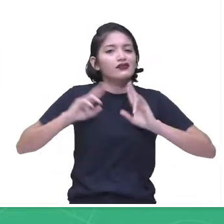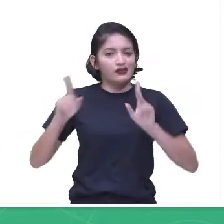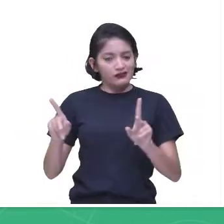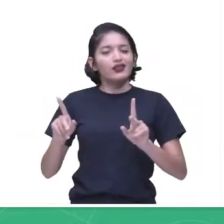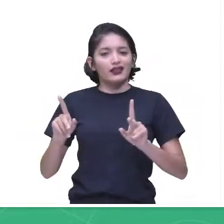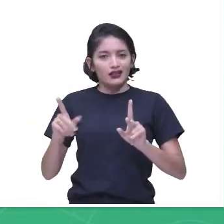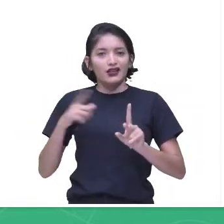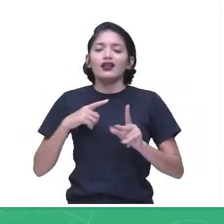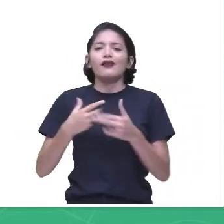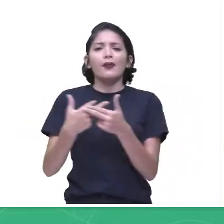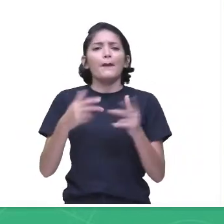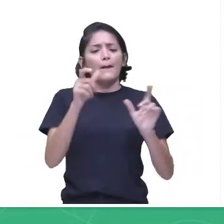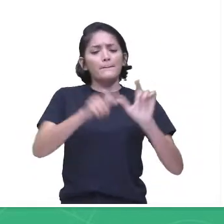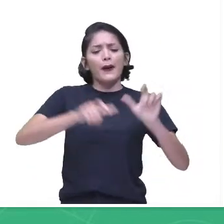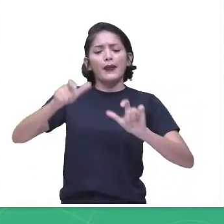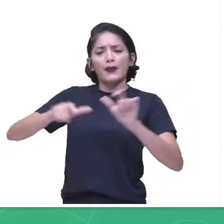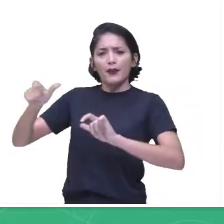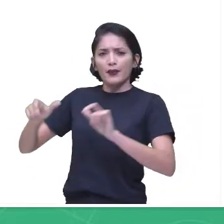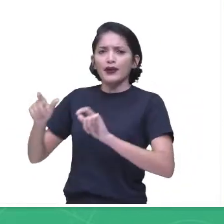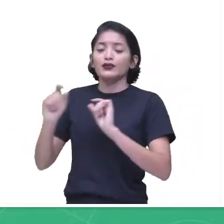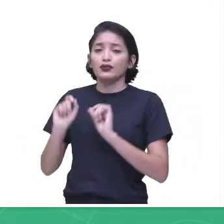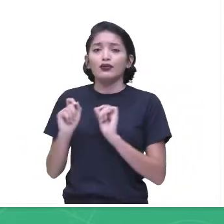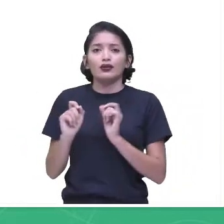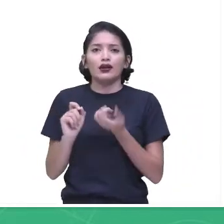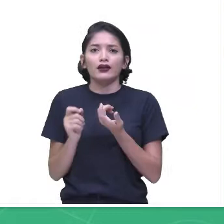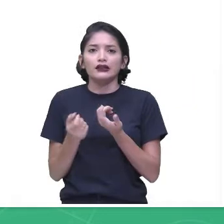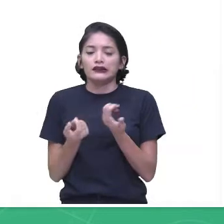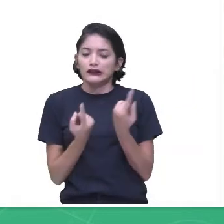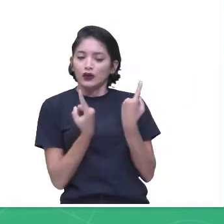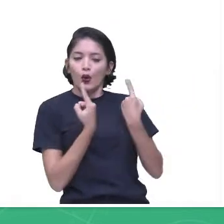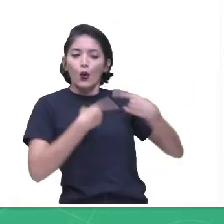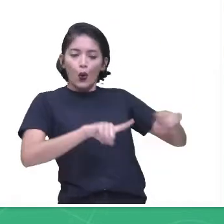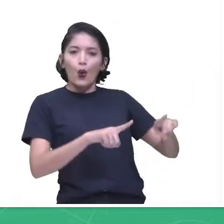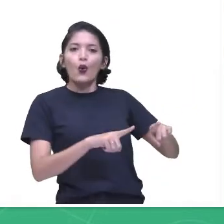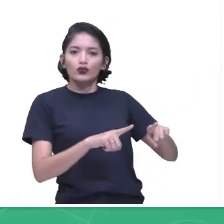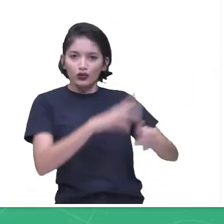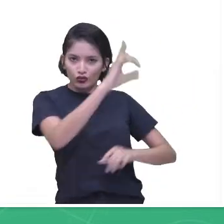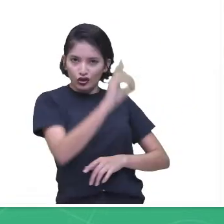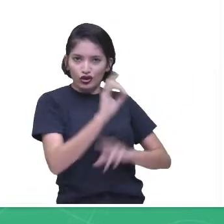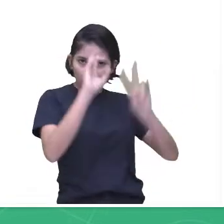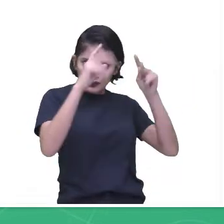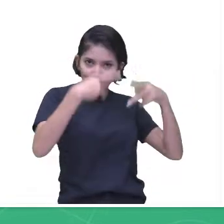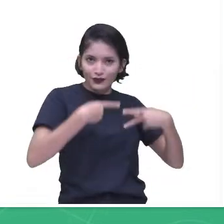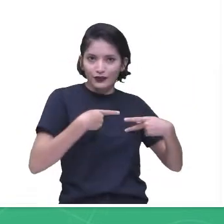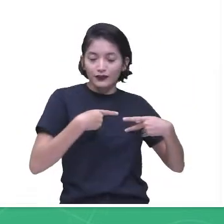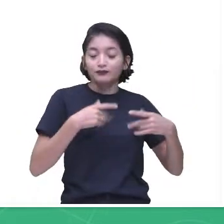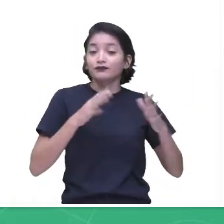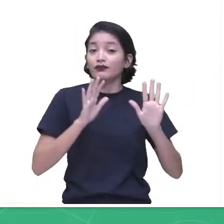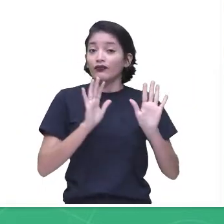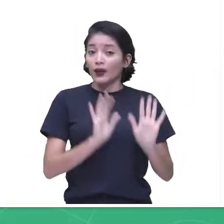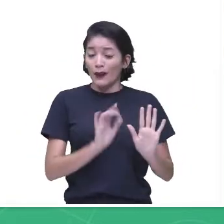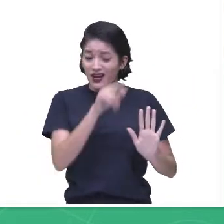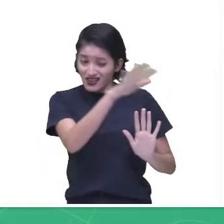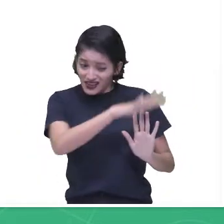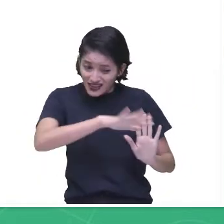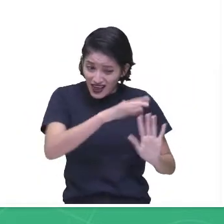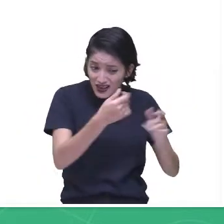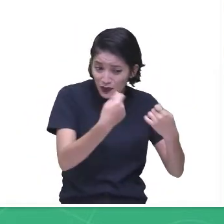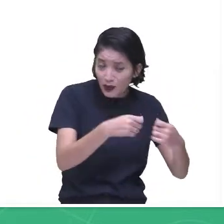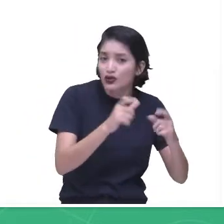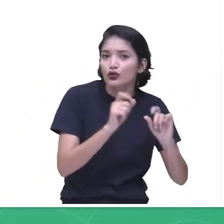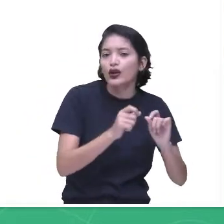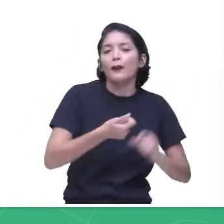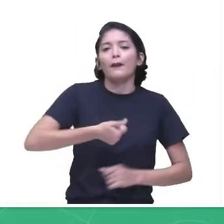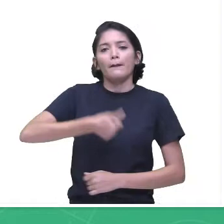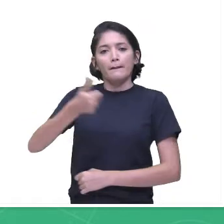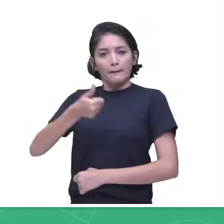muitas pessoas trabalhando contra os direitos humanos. Só que quando eles necessitam dos direitos humanos, eles são os